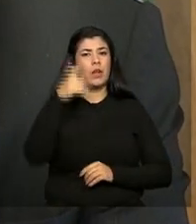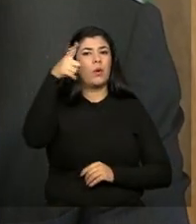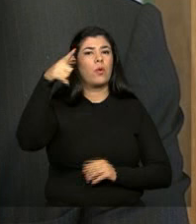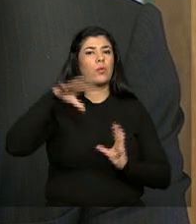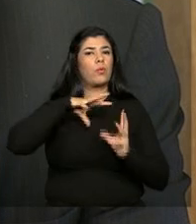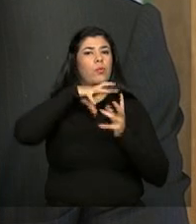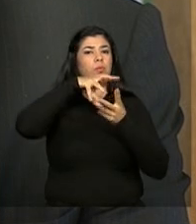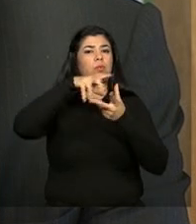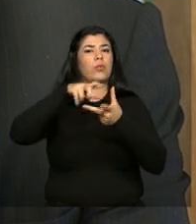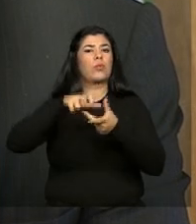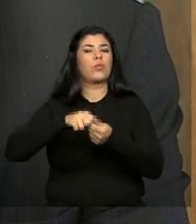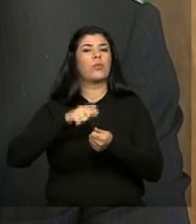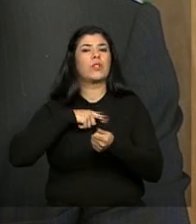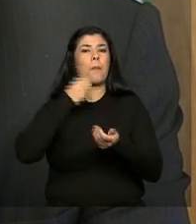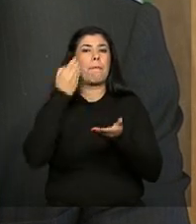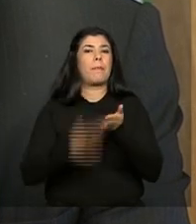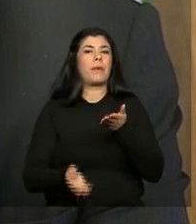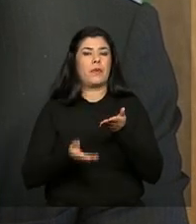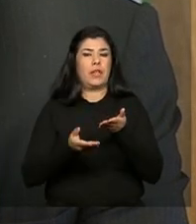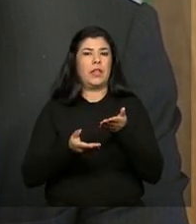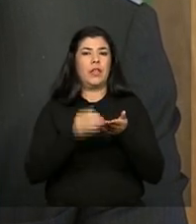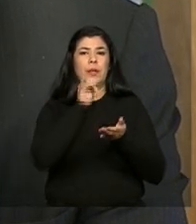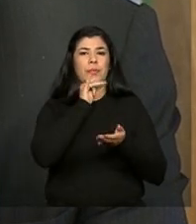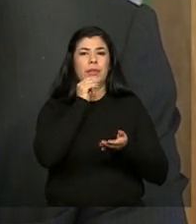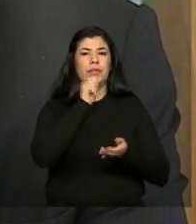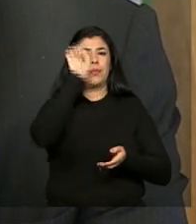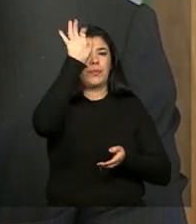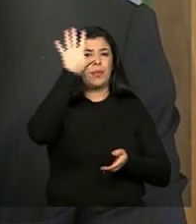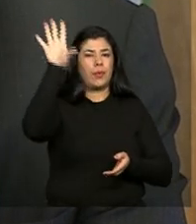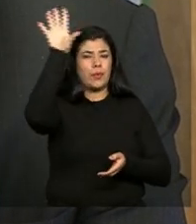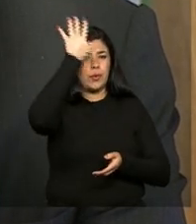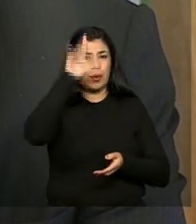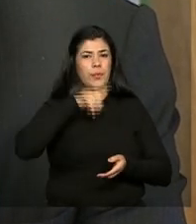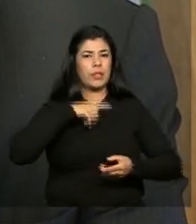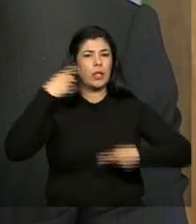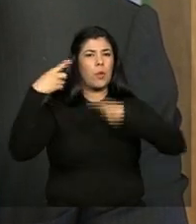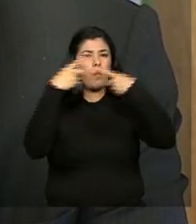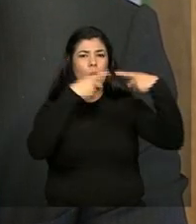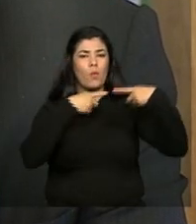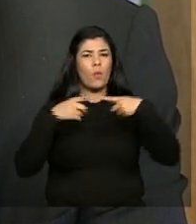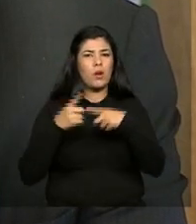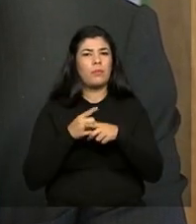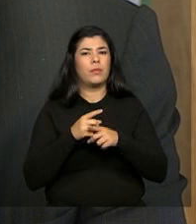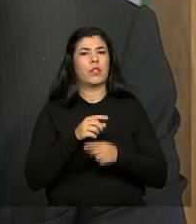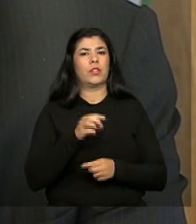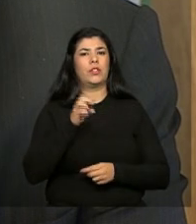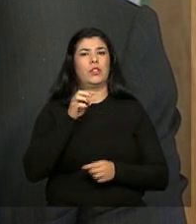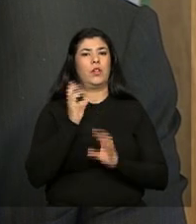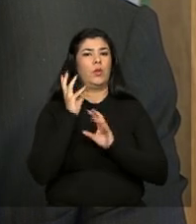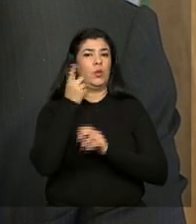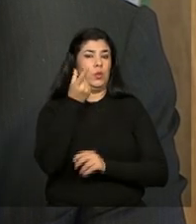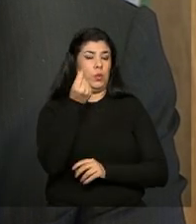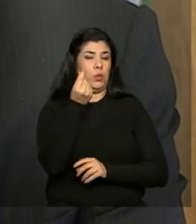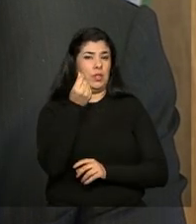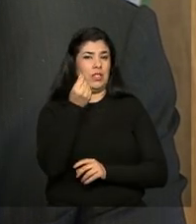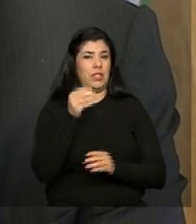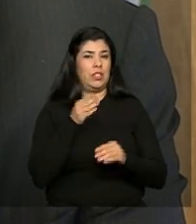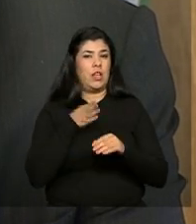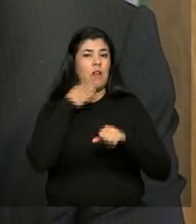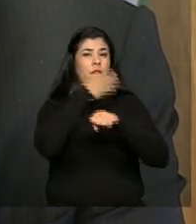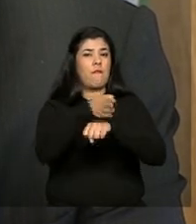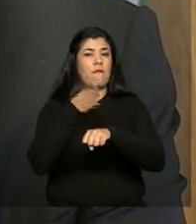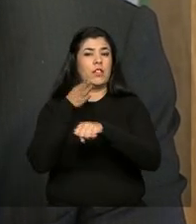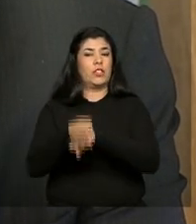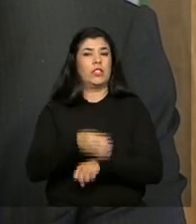uma grande liquidez a Europa ela tá na política monetária de colocar 60 milhões de Euros